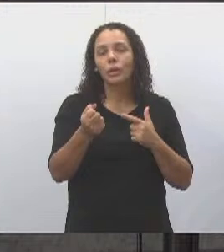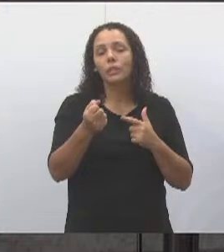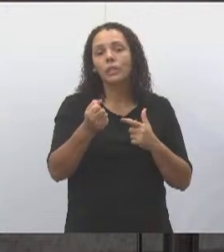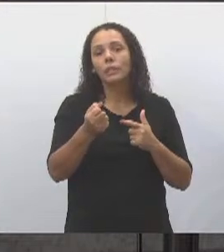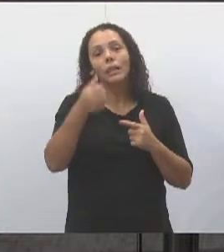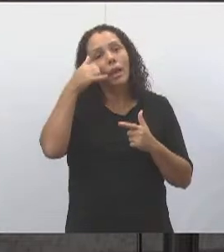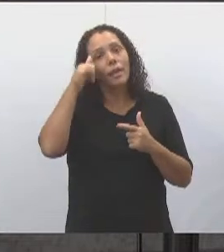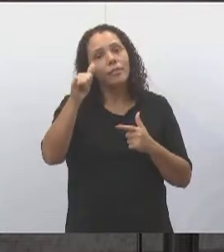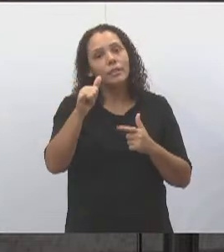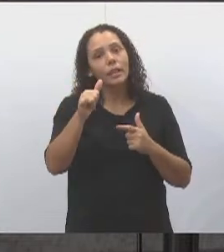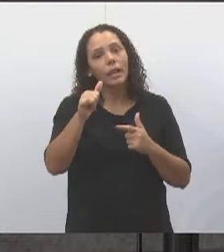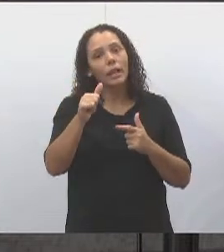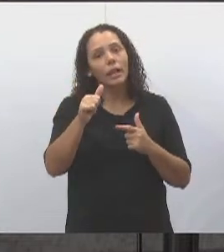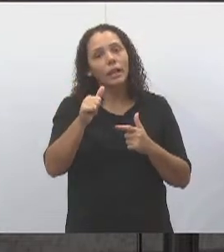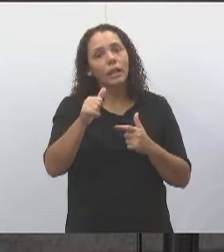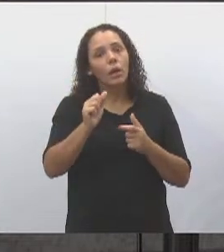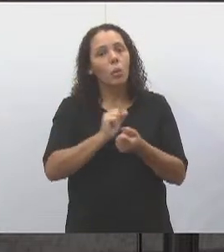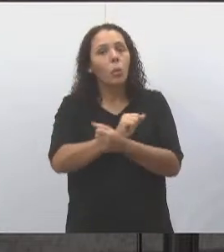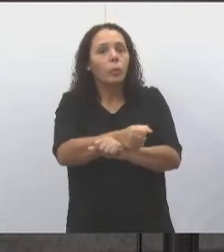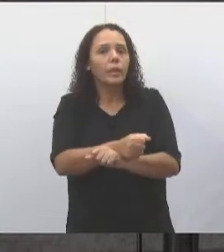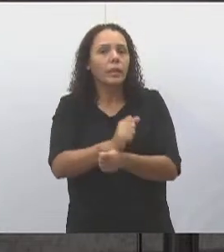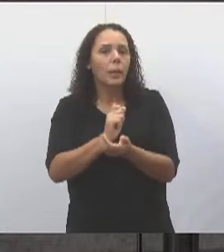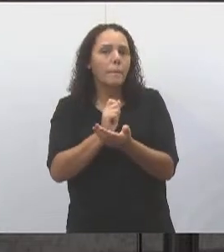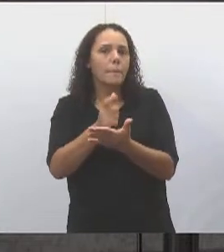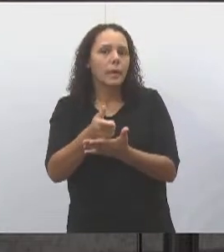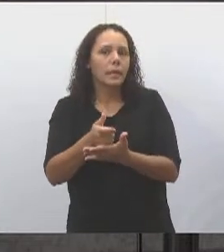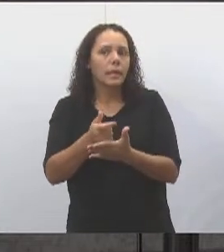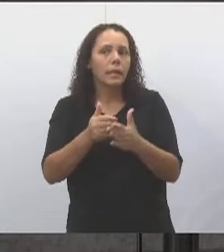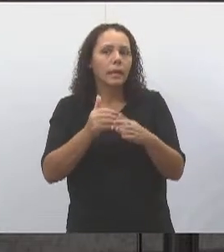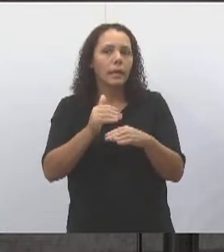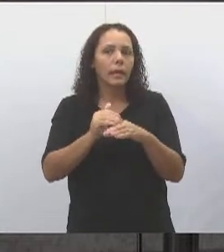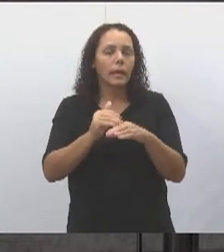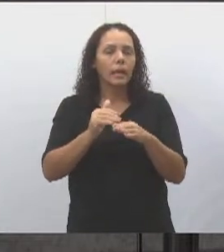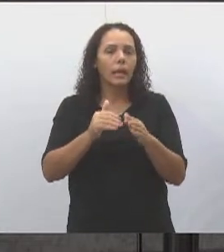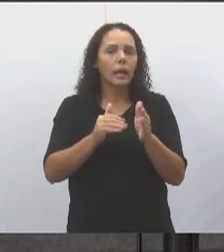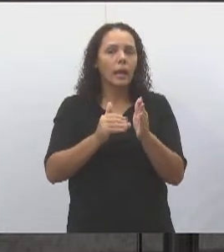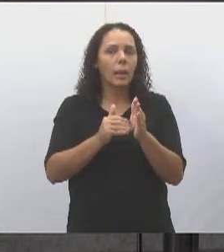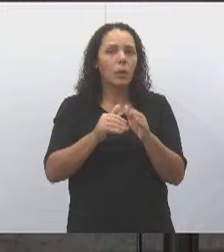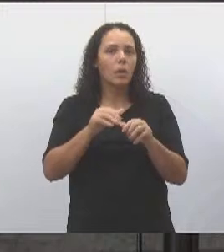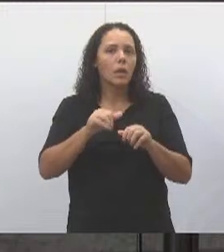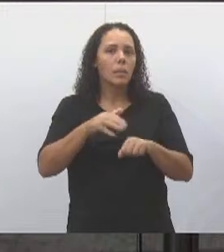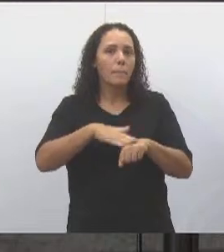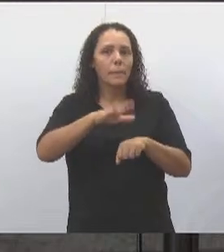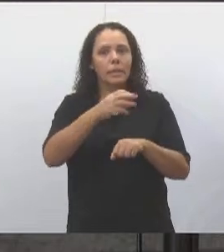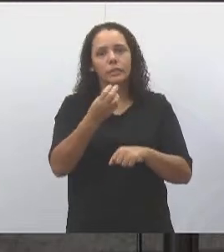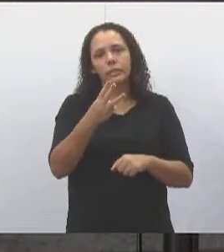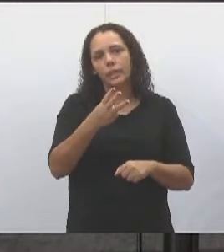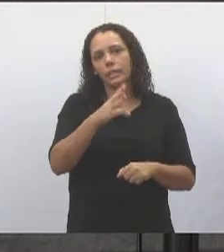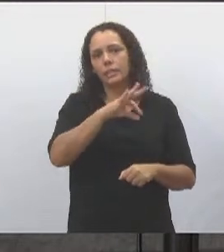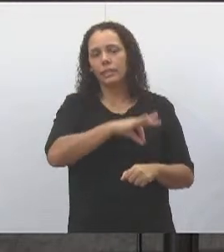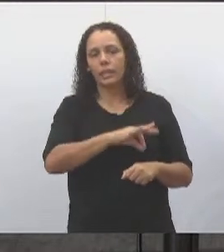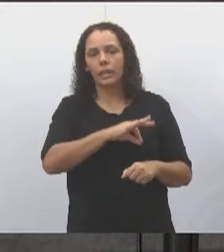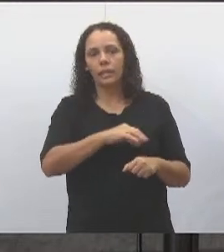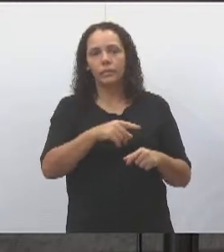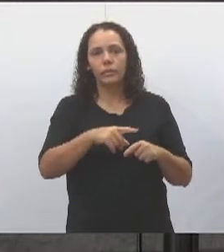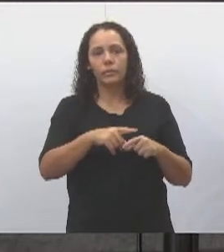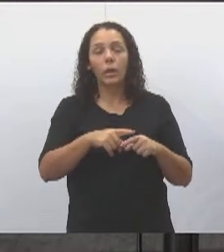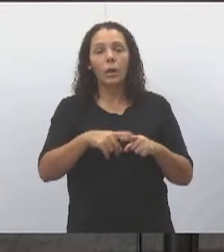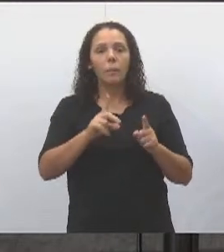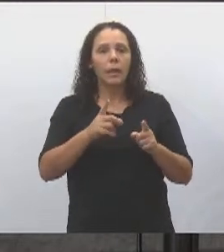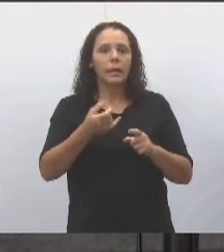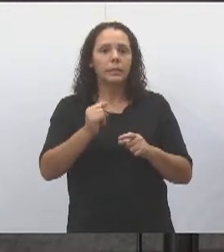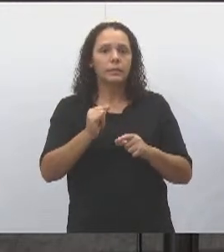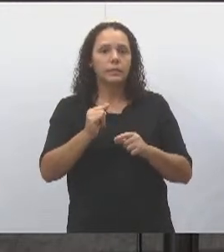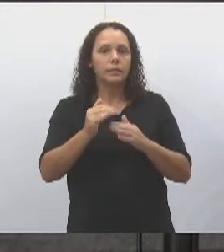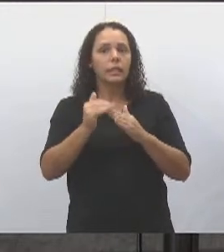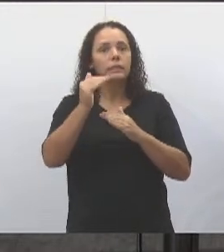descontado contribuição previdenciária, né, acima de 3 salários mínimos, mas acima do teto ela continua existindo, o